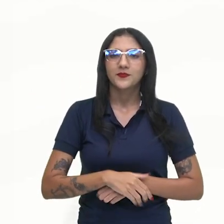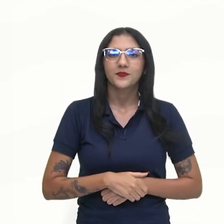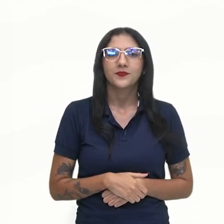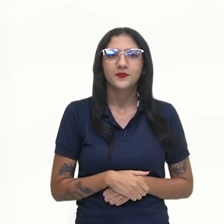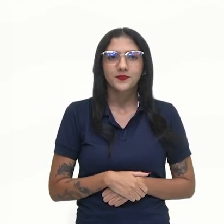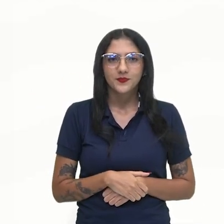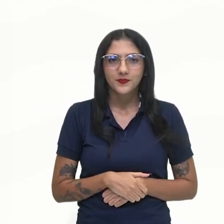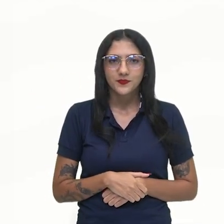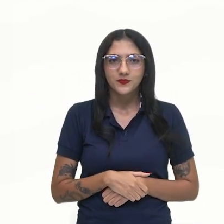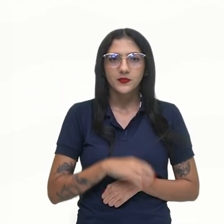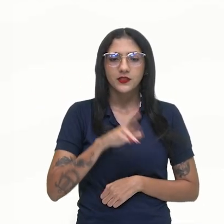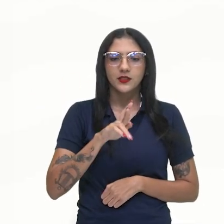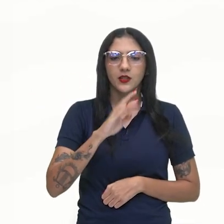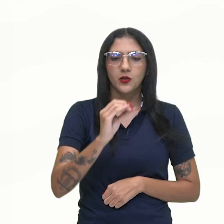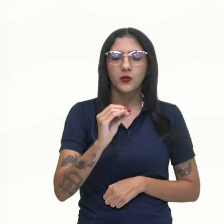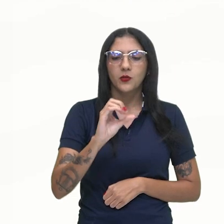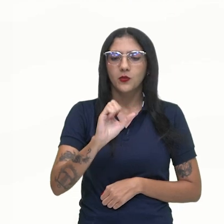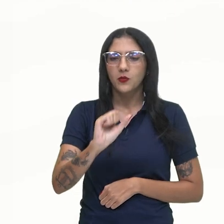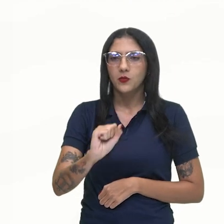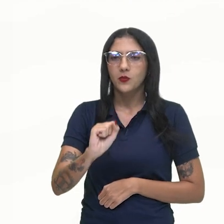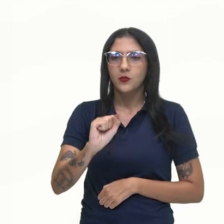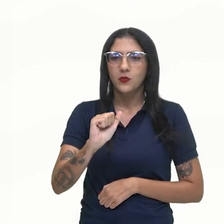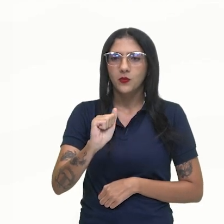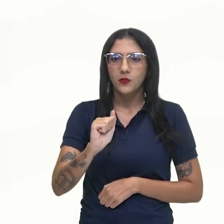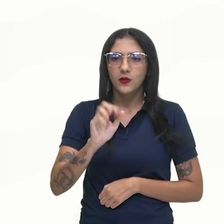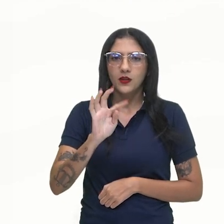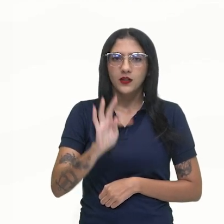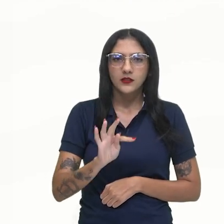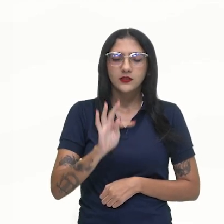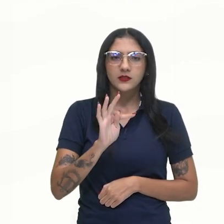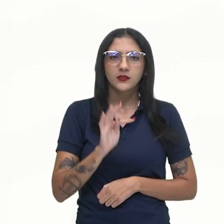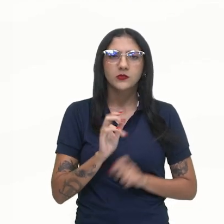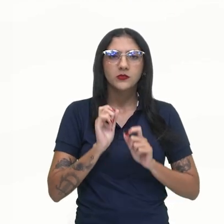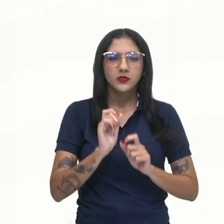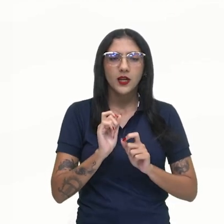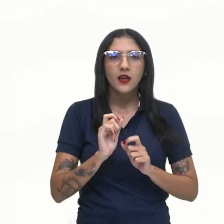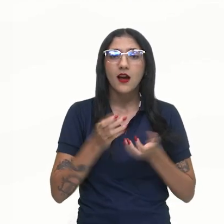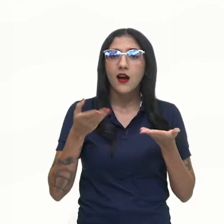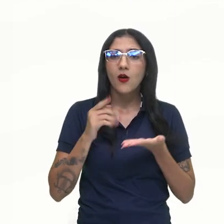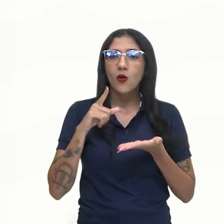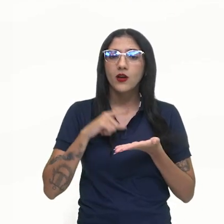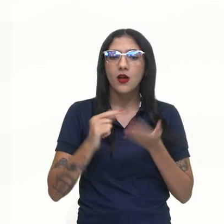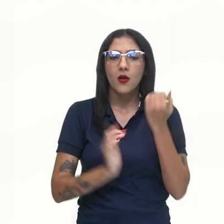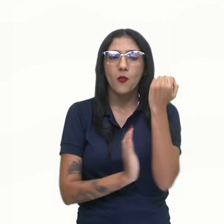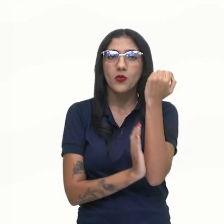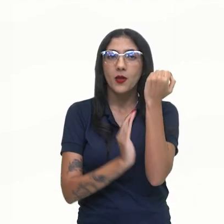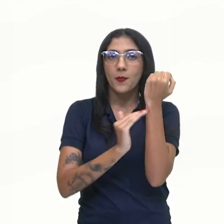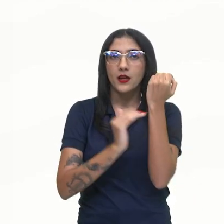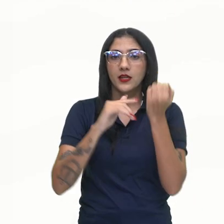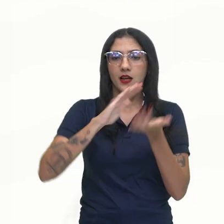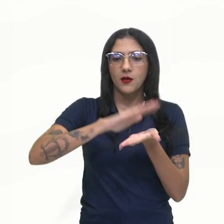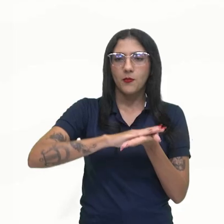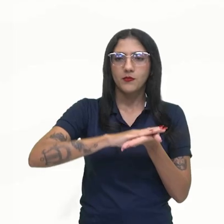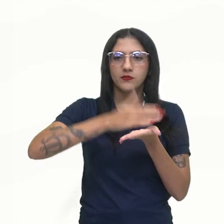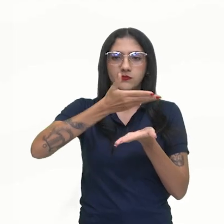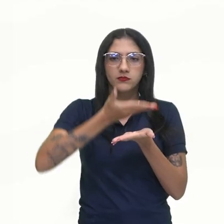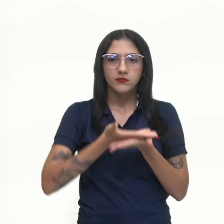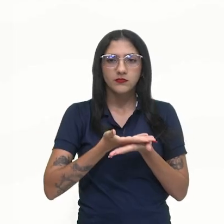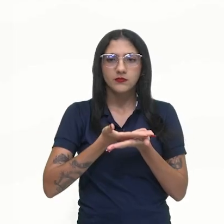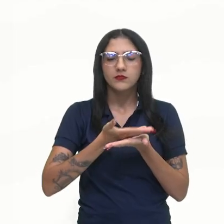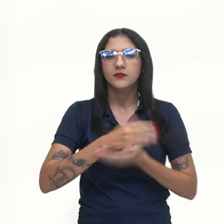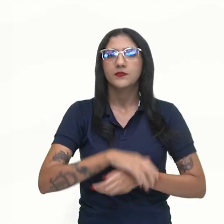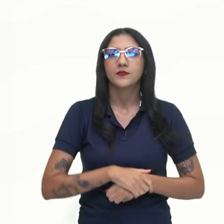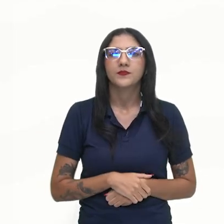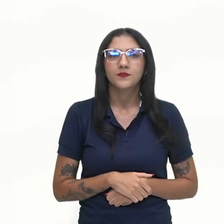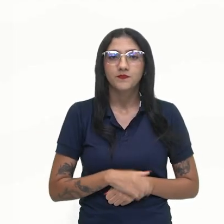roast. Tambaqui roast, ou seja, é o tambaqui assado. Tambaqui roast